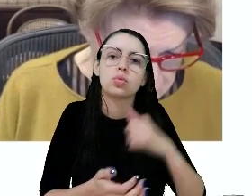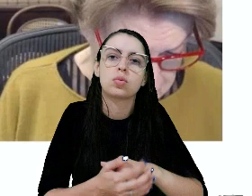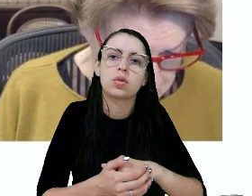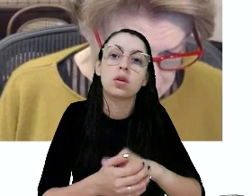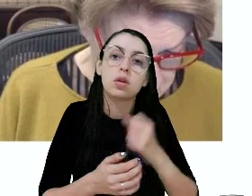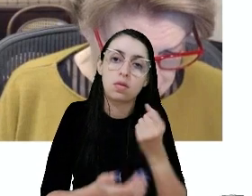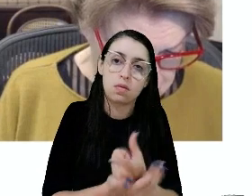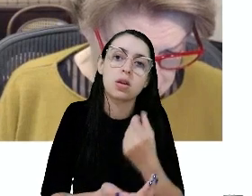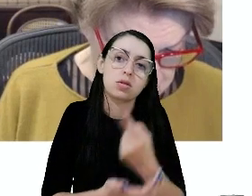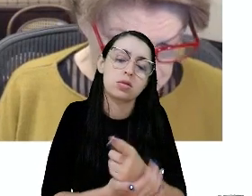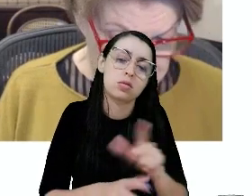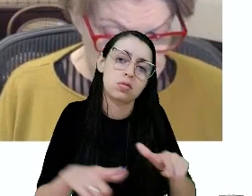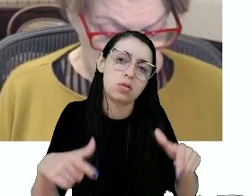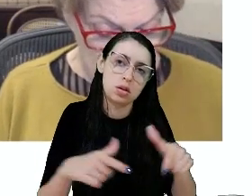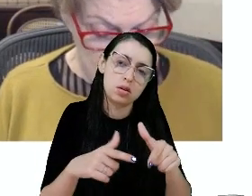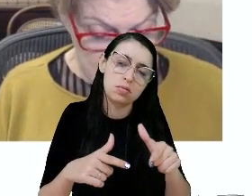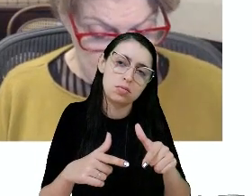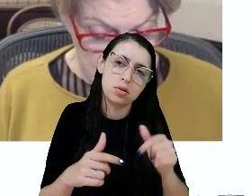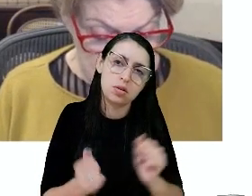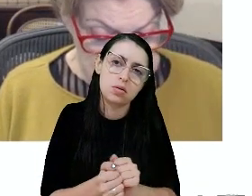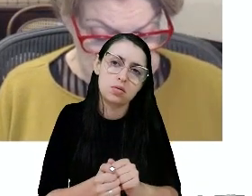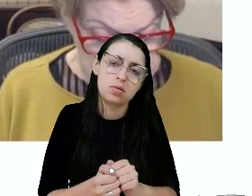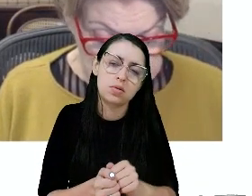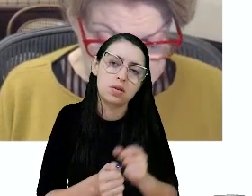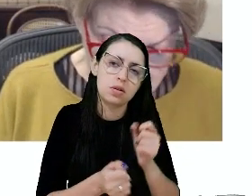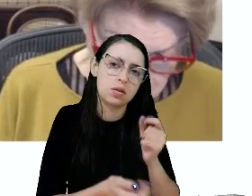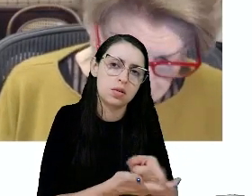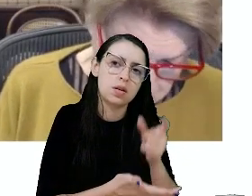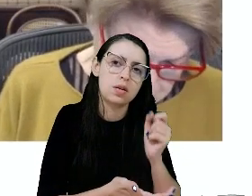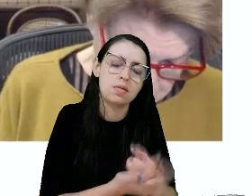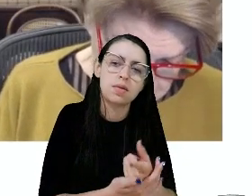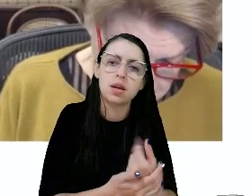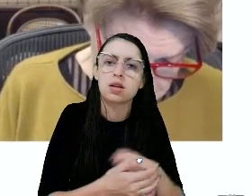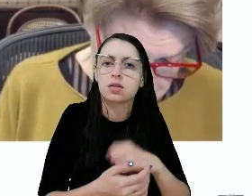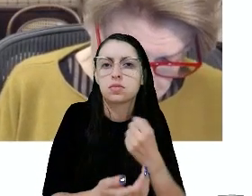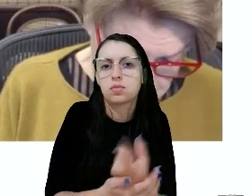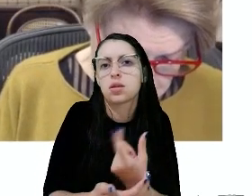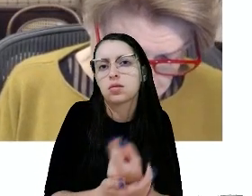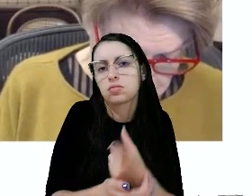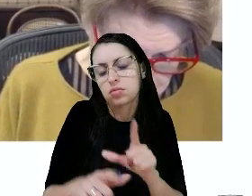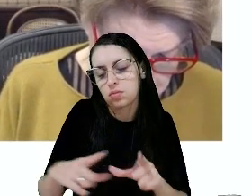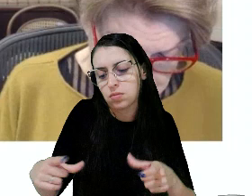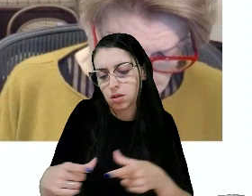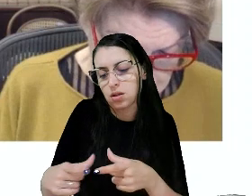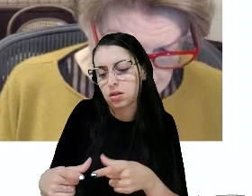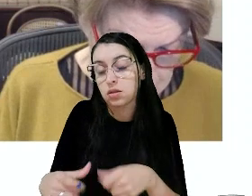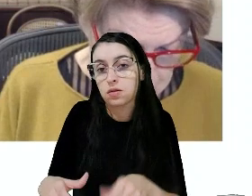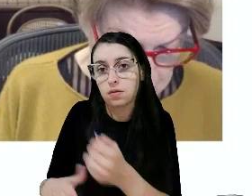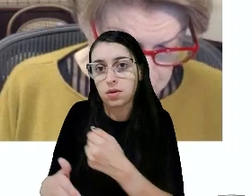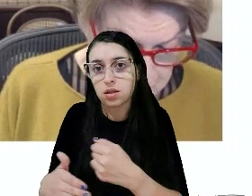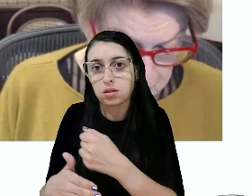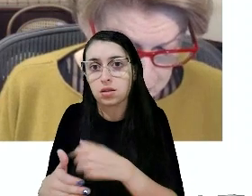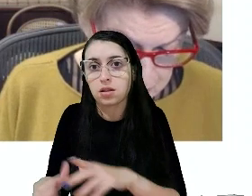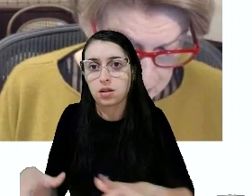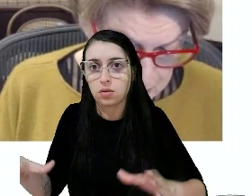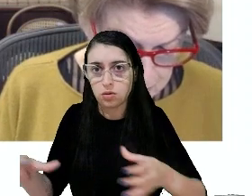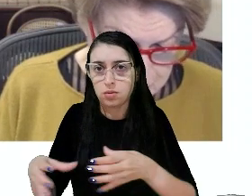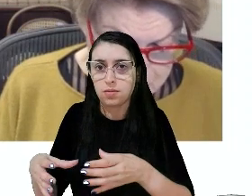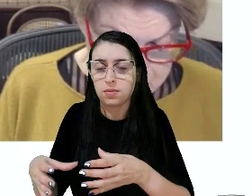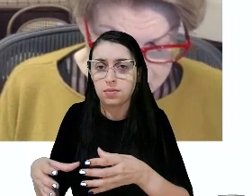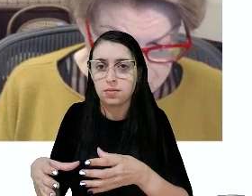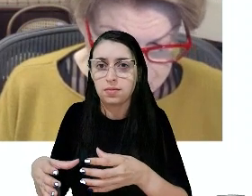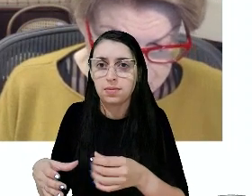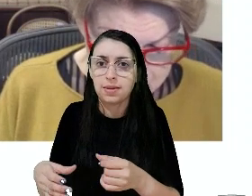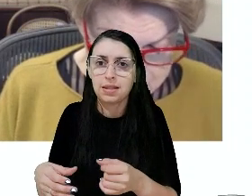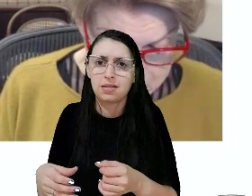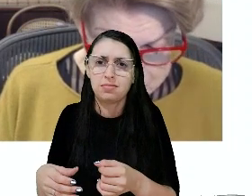na região. E ela despinicava o sururu, parte para vender, e tinha já uma parte cozinhada dentro de uma